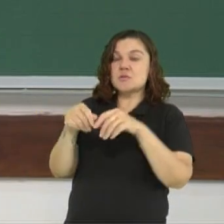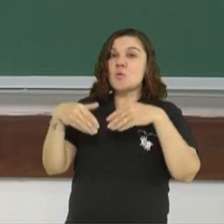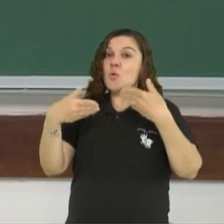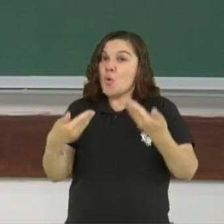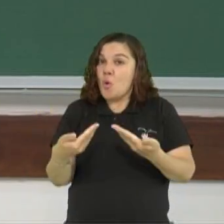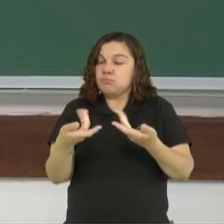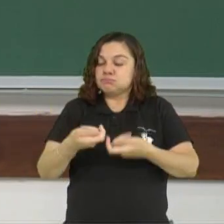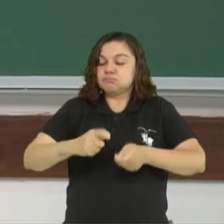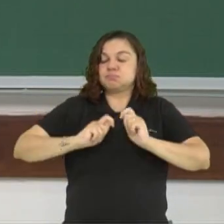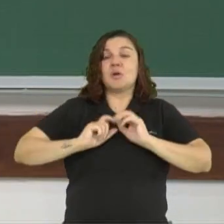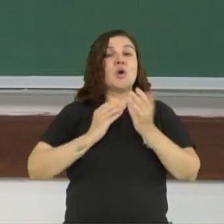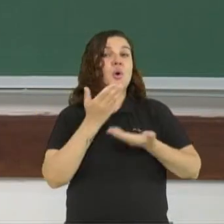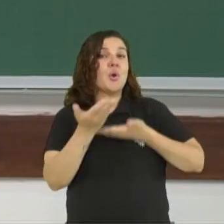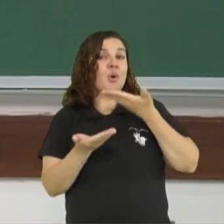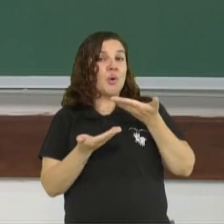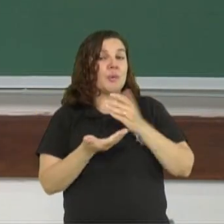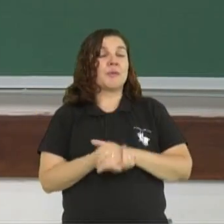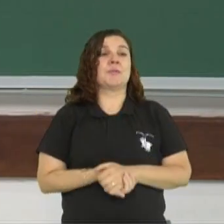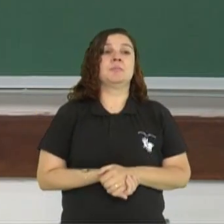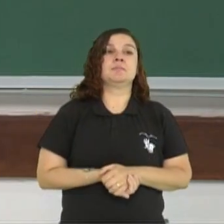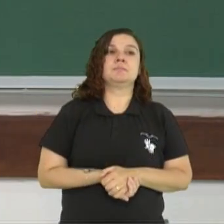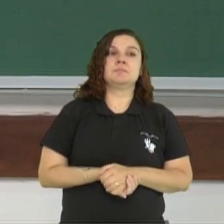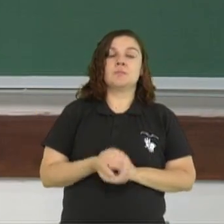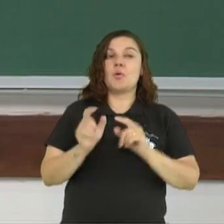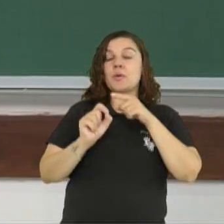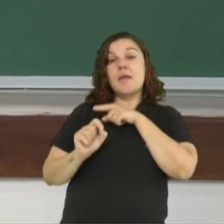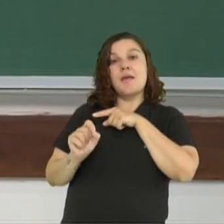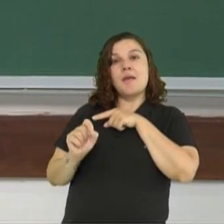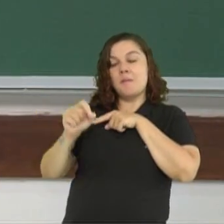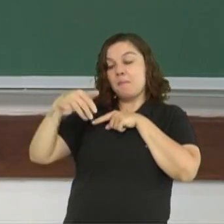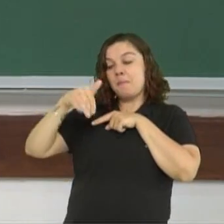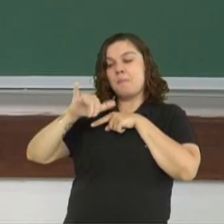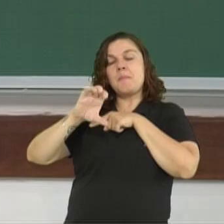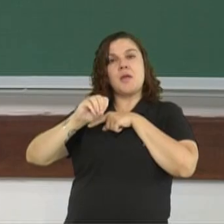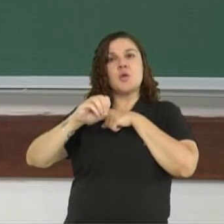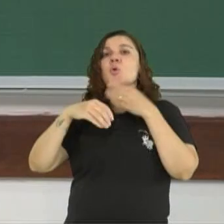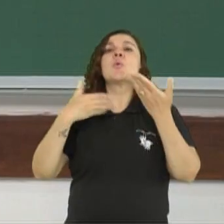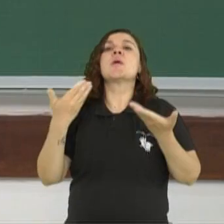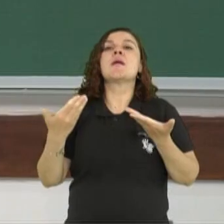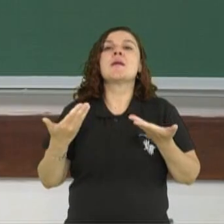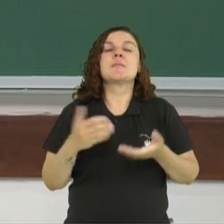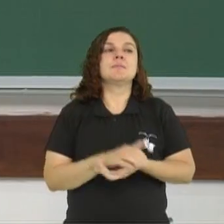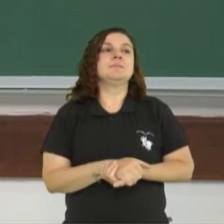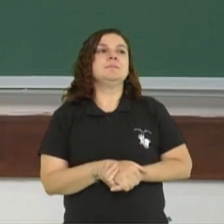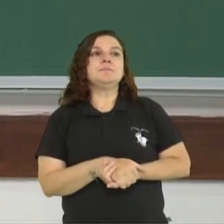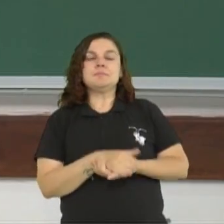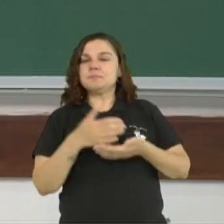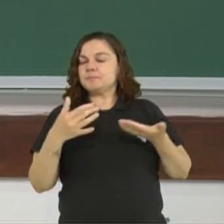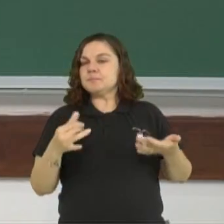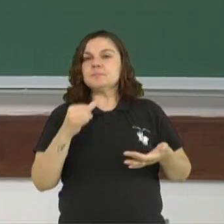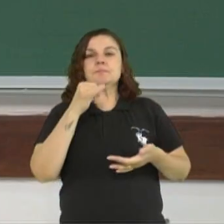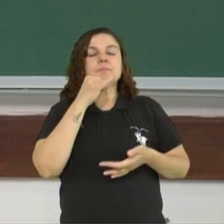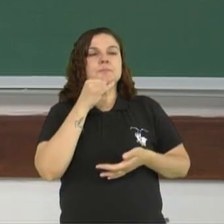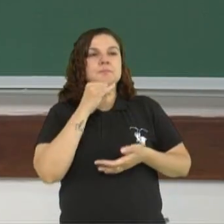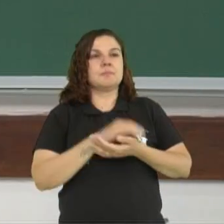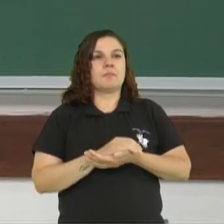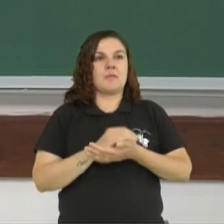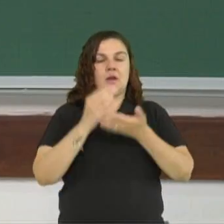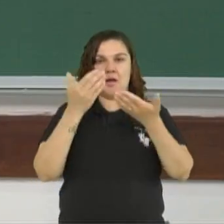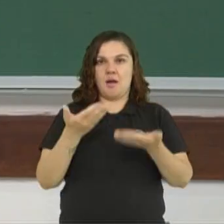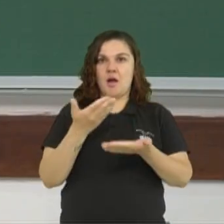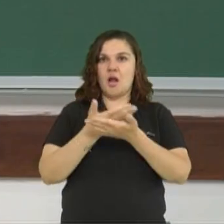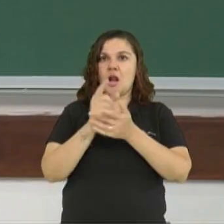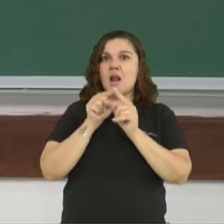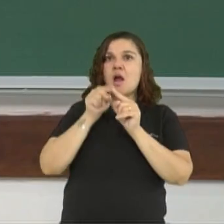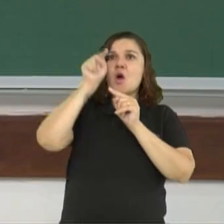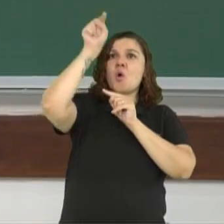Para mim, ela pode vir em que sentido? Ela pode vir por um meio. O que é um meio? Meio é um veículo. Ou seja, se eu estou aqui no começo da sala, tem uma pessoa